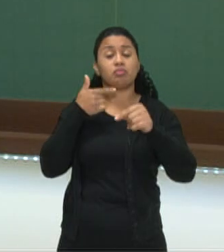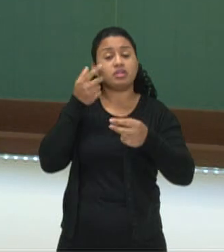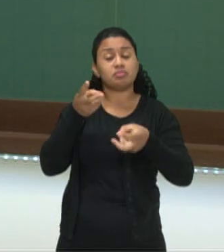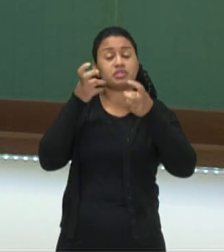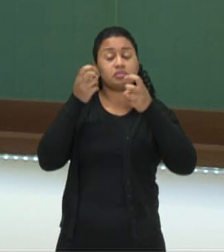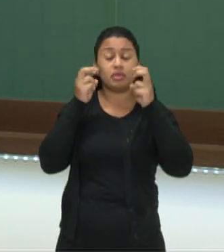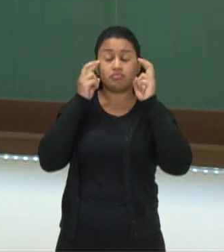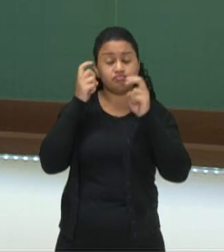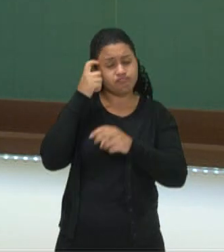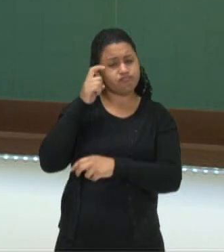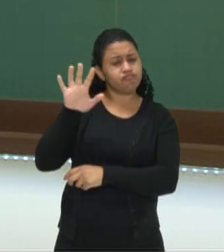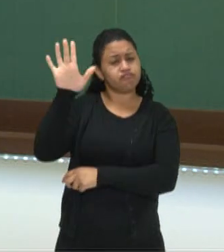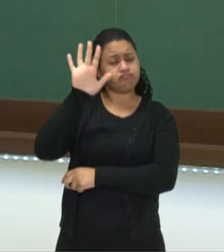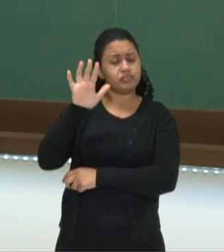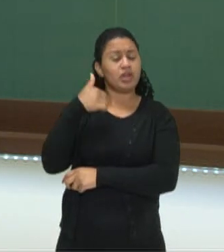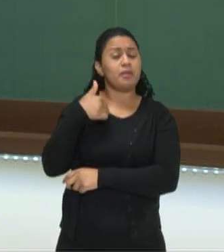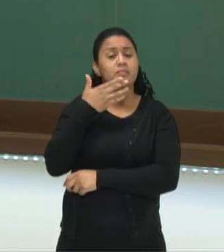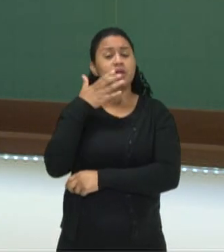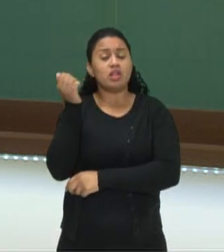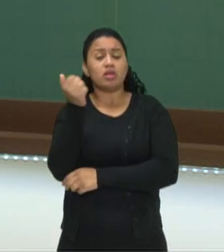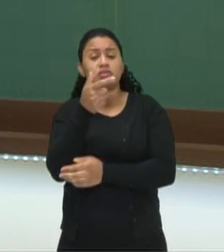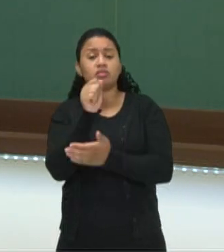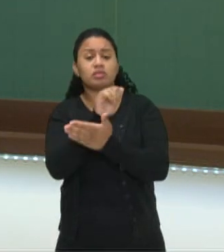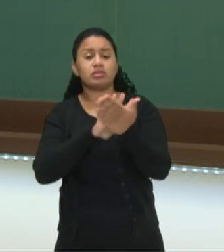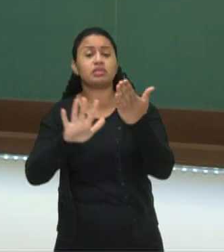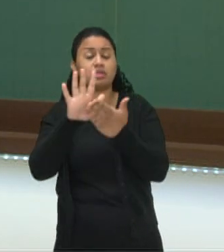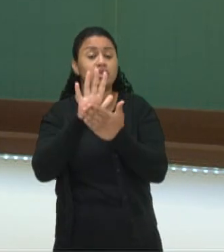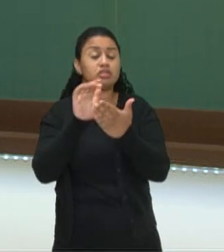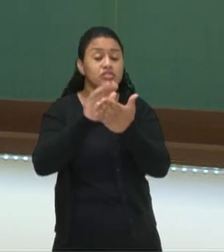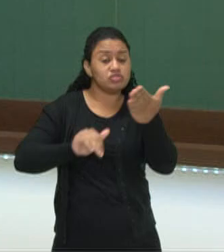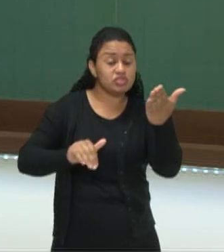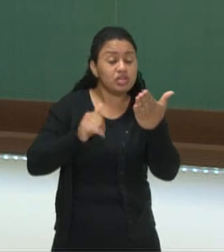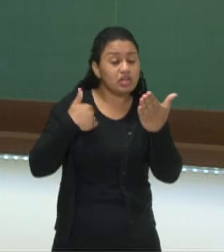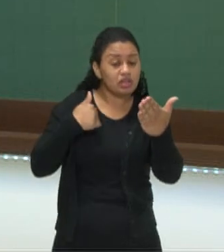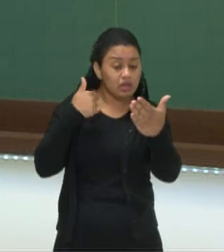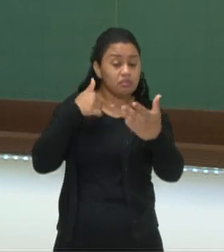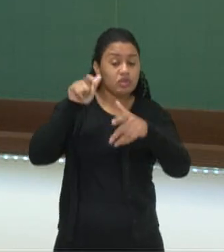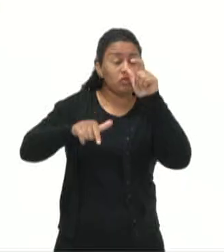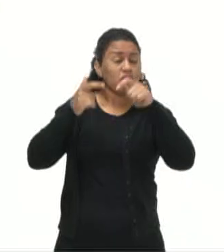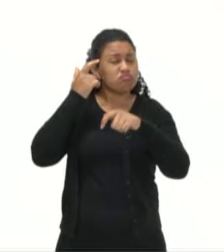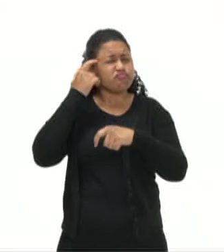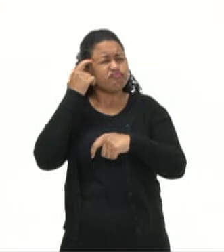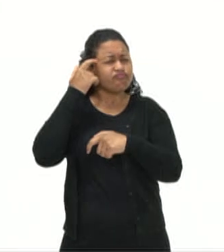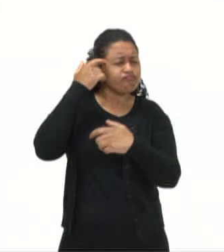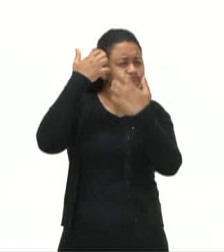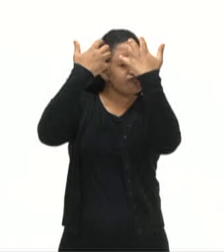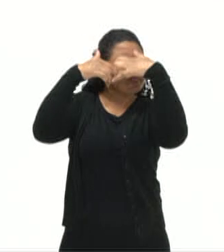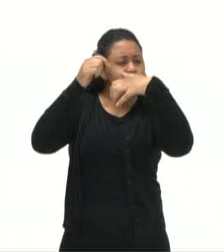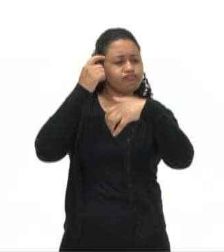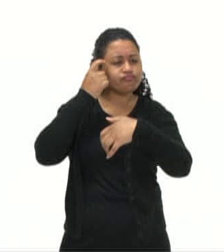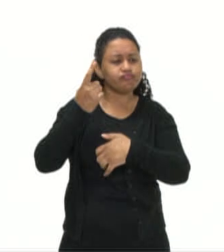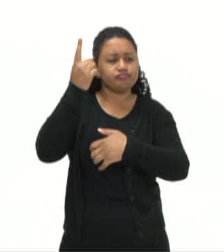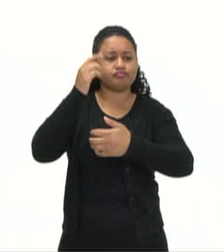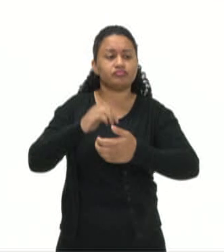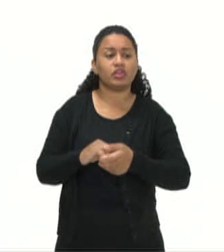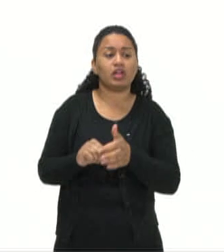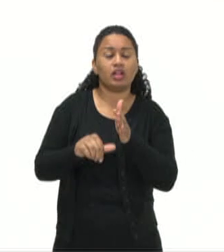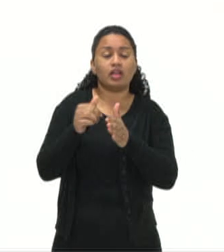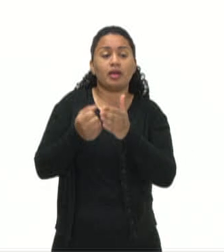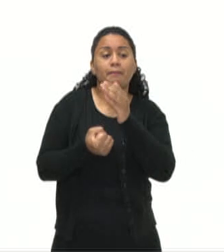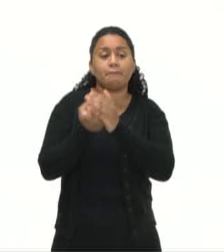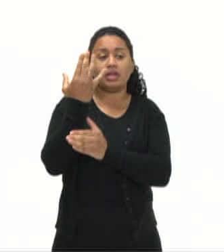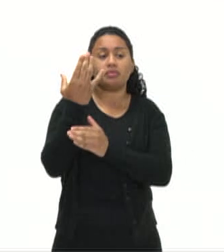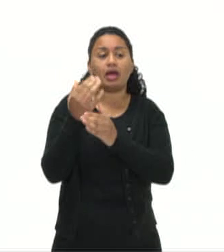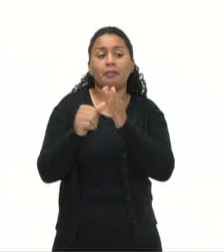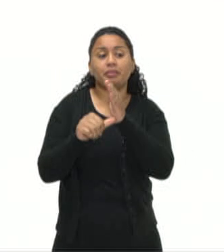Na hora que você tira o figurativo, você tem a liberdade da criação e da intuitividade. E cria a pintura abstrata no mundo em 1910. Suas